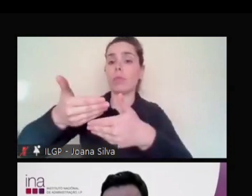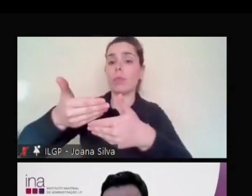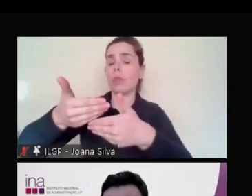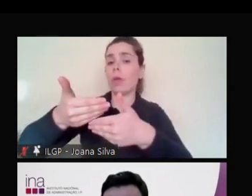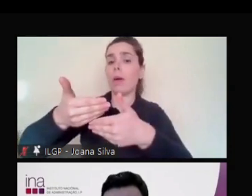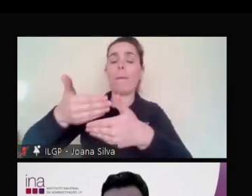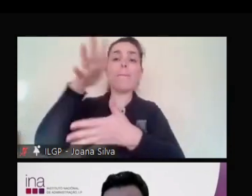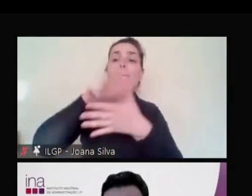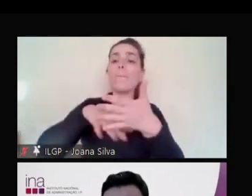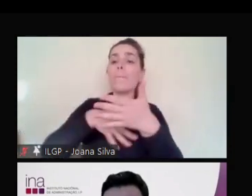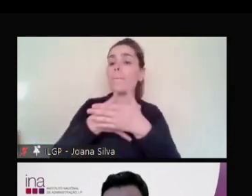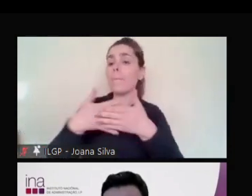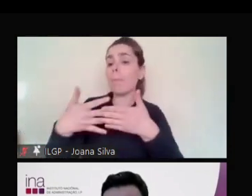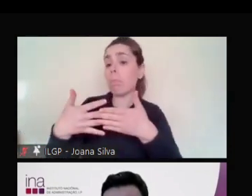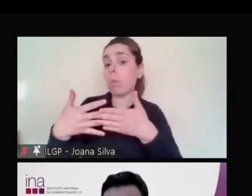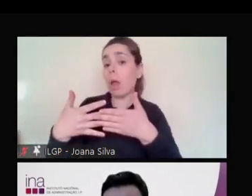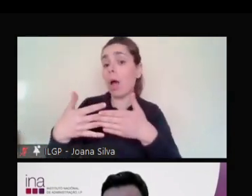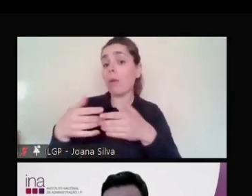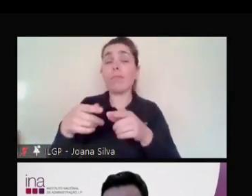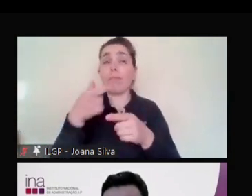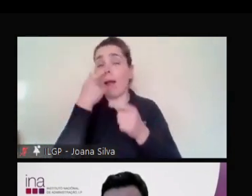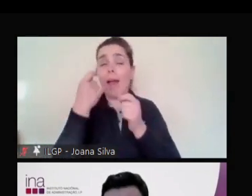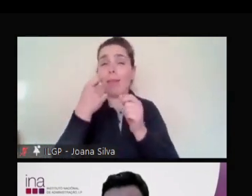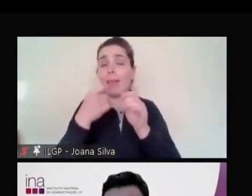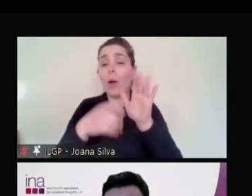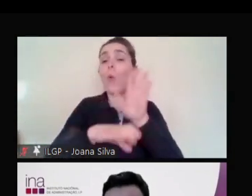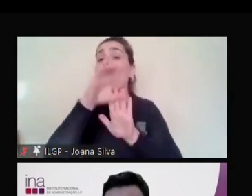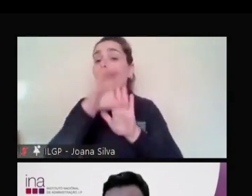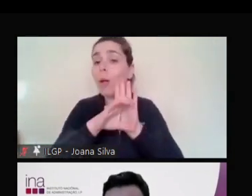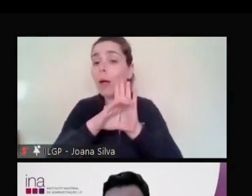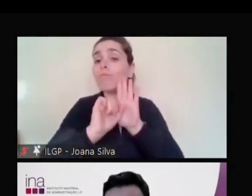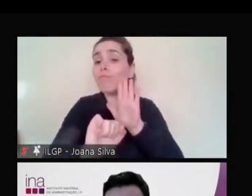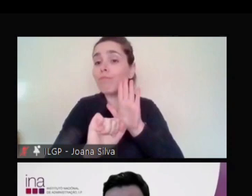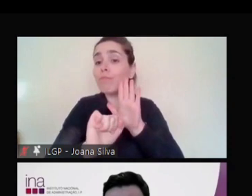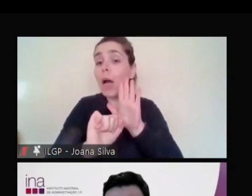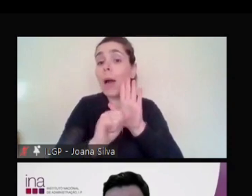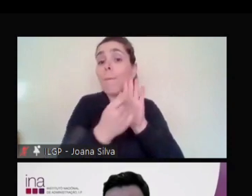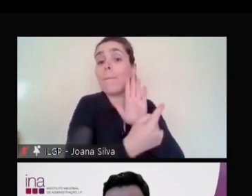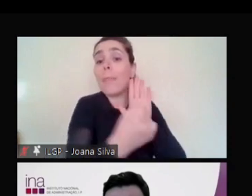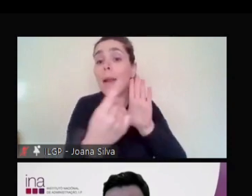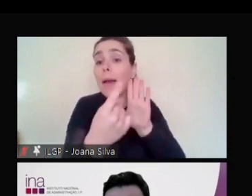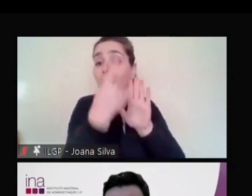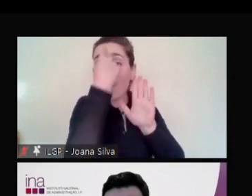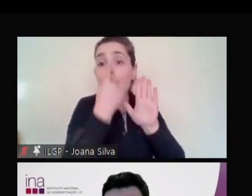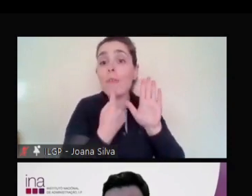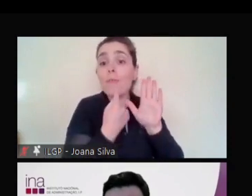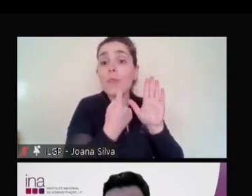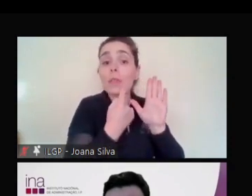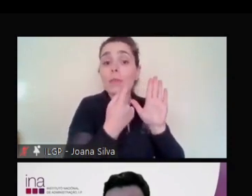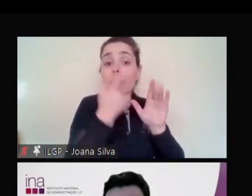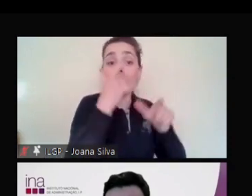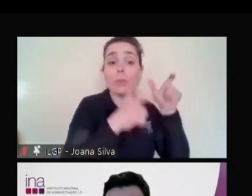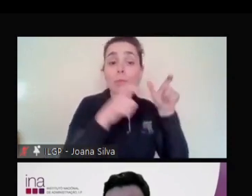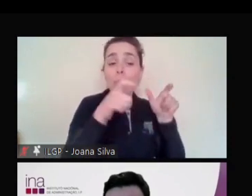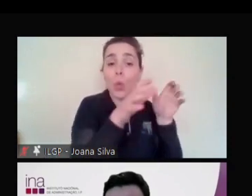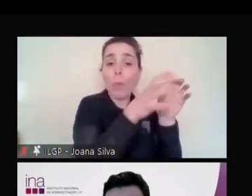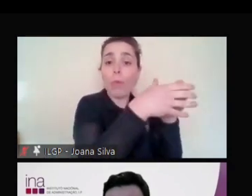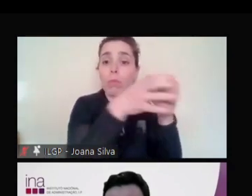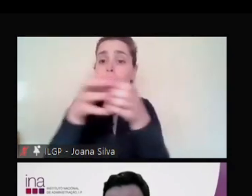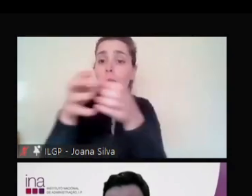enfim, atrever-me a dizer até curriculares, no sentido de, para cada perfil em concreto, ver como é que podemos fazer esse roteiro de